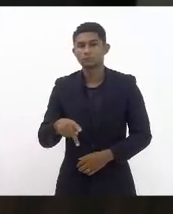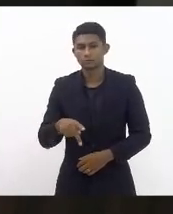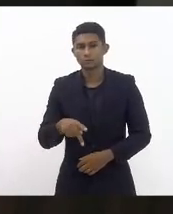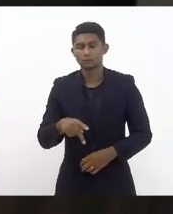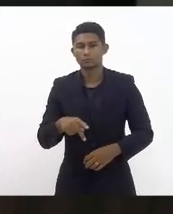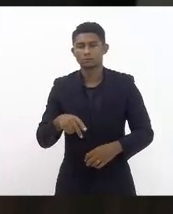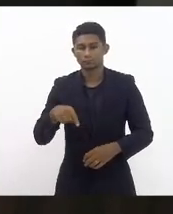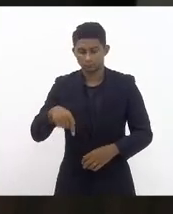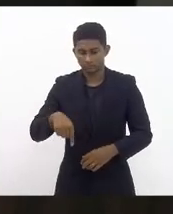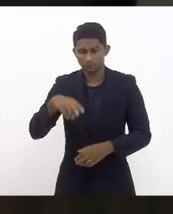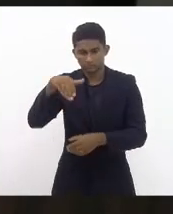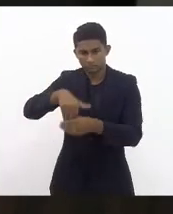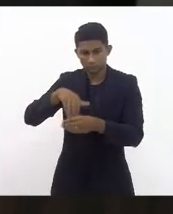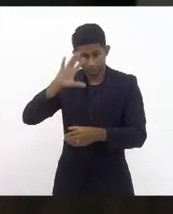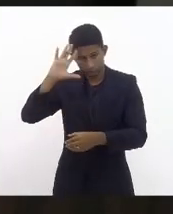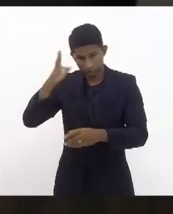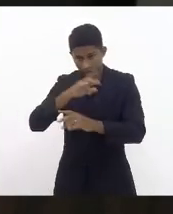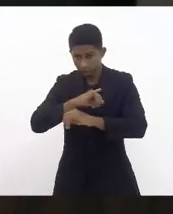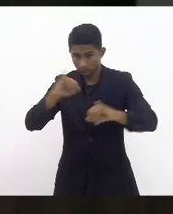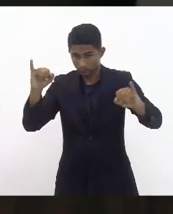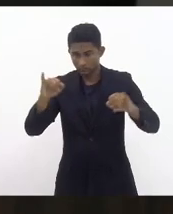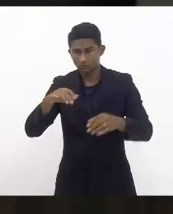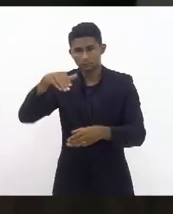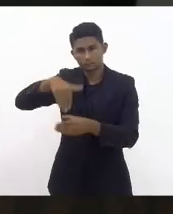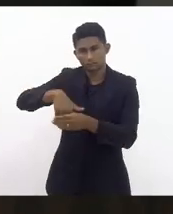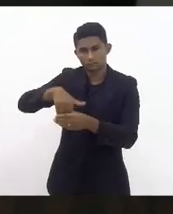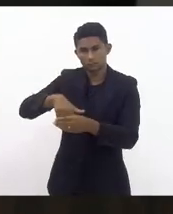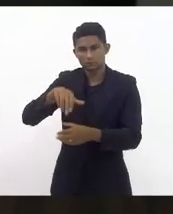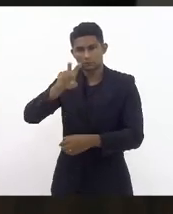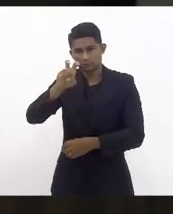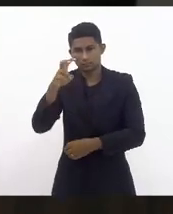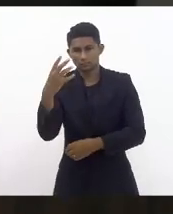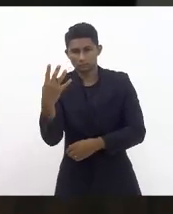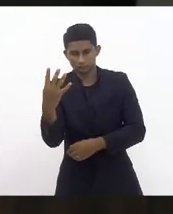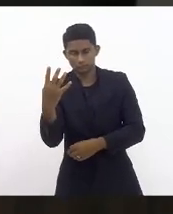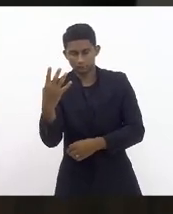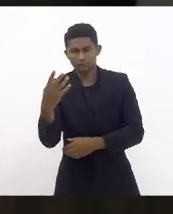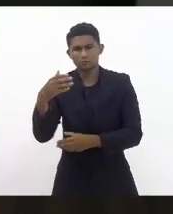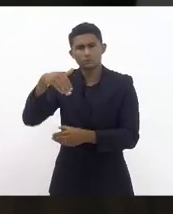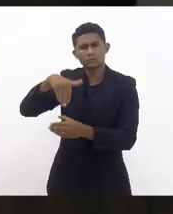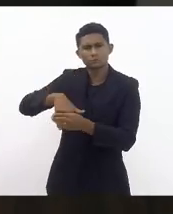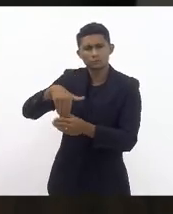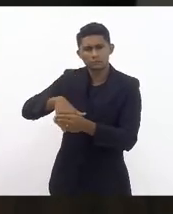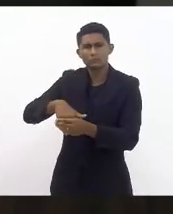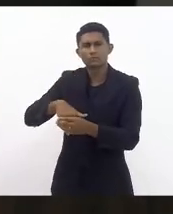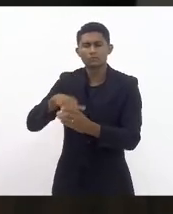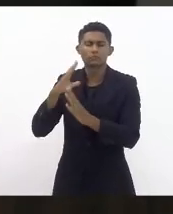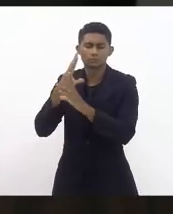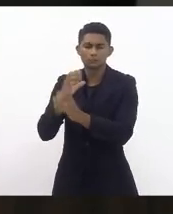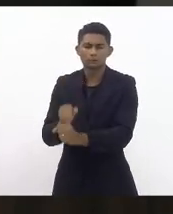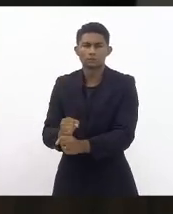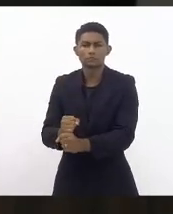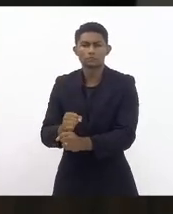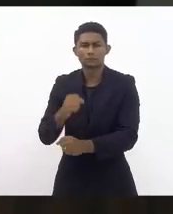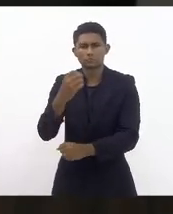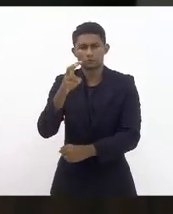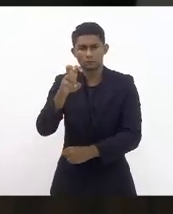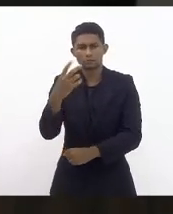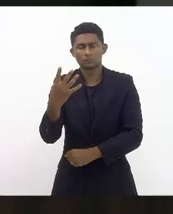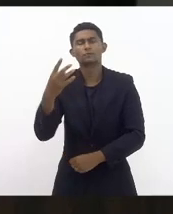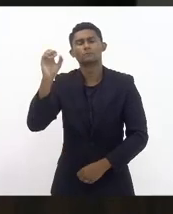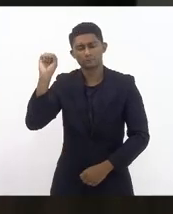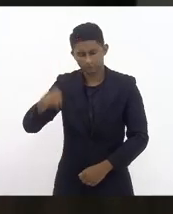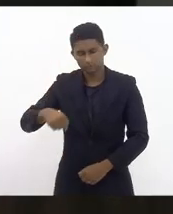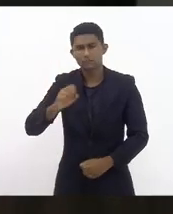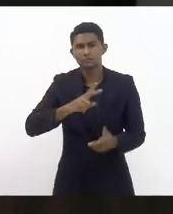o resultado. Votaram 54 senhores parlamentares, 54 sims. O projeto